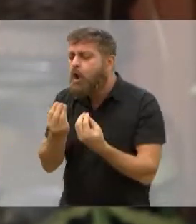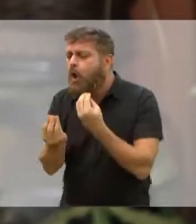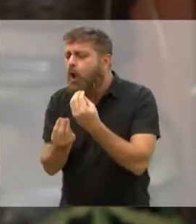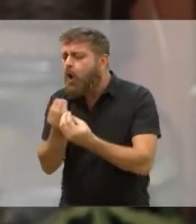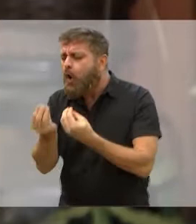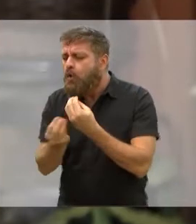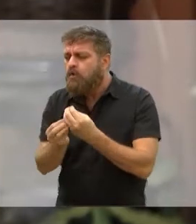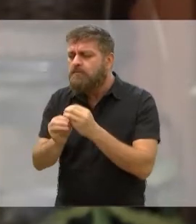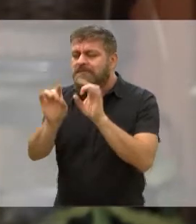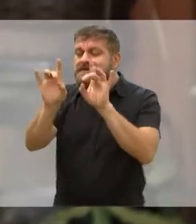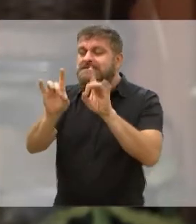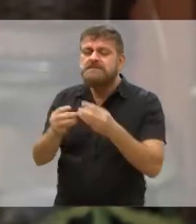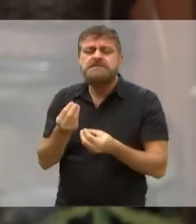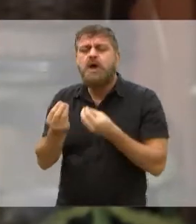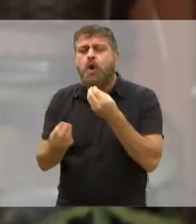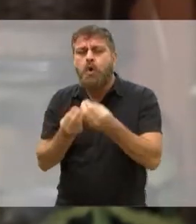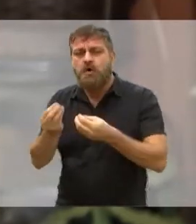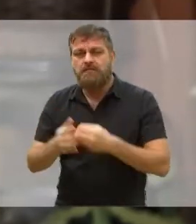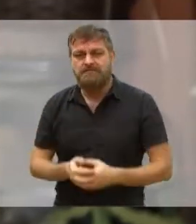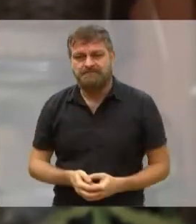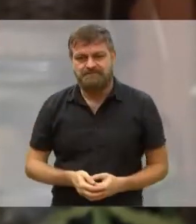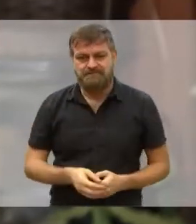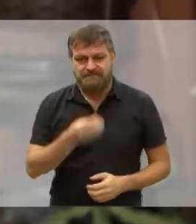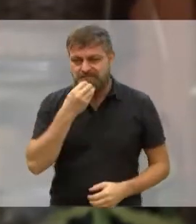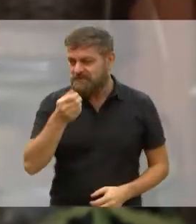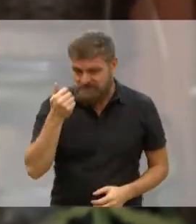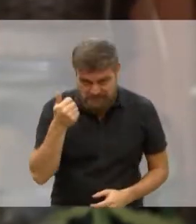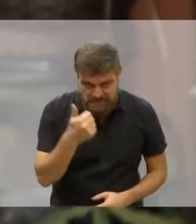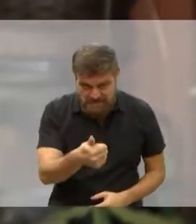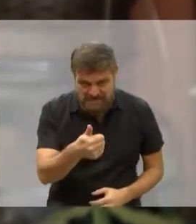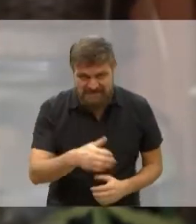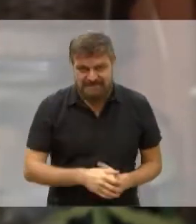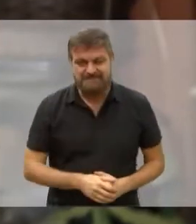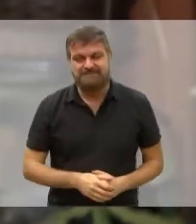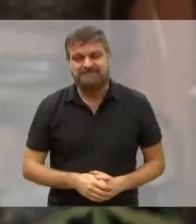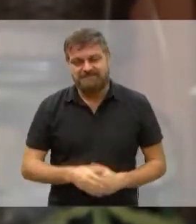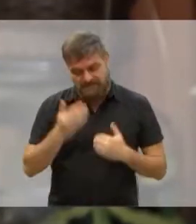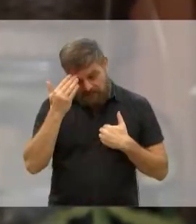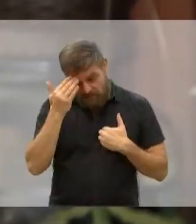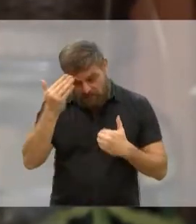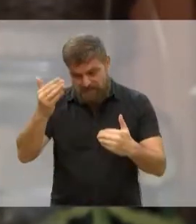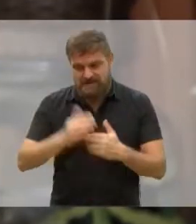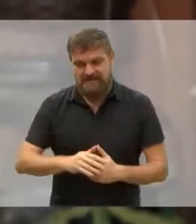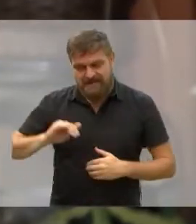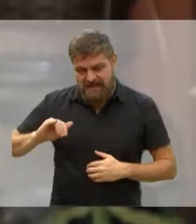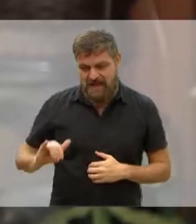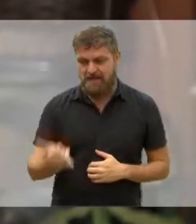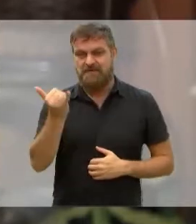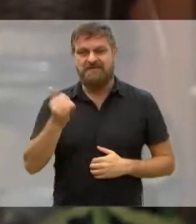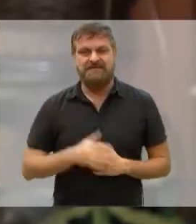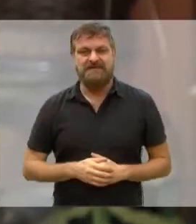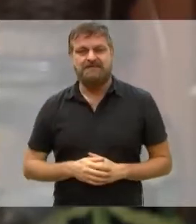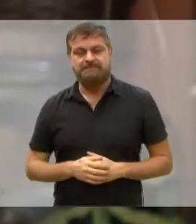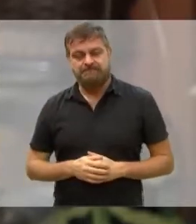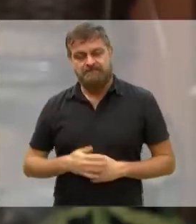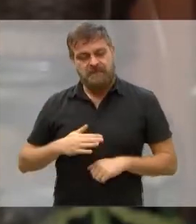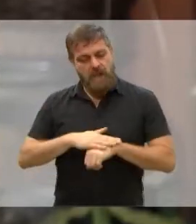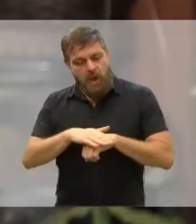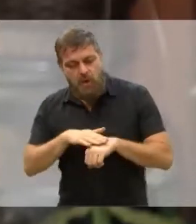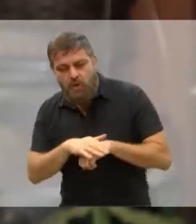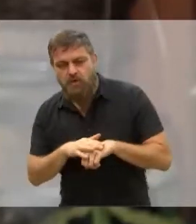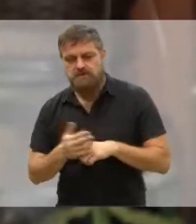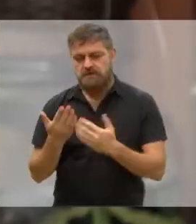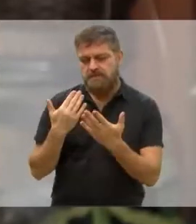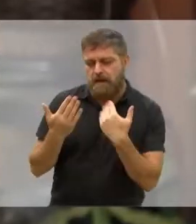Que cuidados você tem que ter? Olá, tudo bem, Rita? Bem-vindo. Obrigado pela oportunidade. Eu gosto muito dessas oportunidades que a gente tem